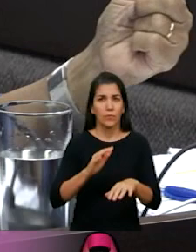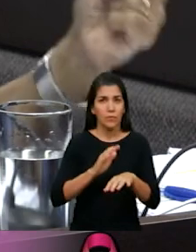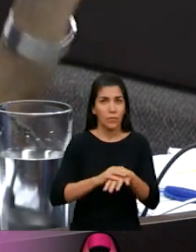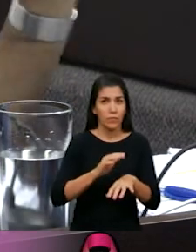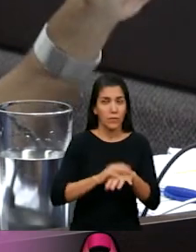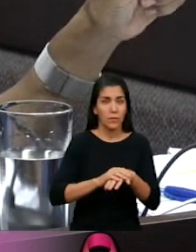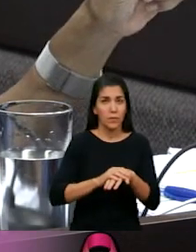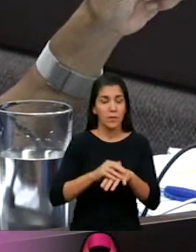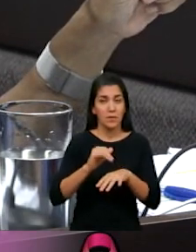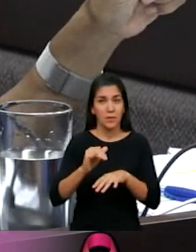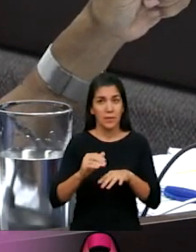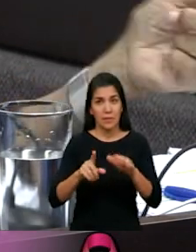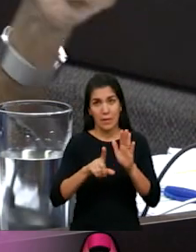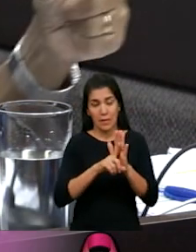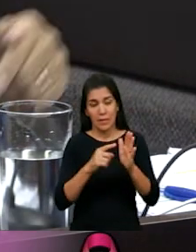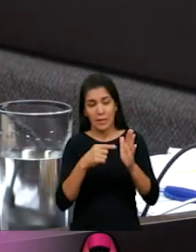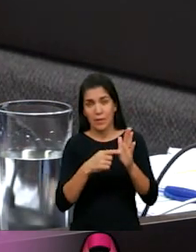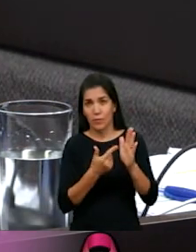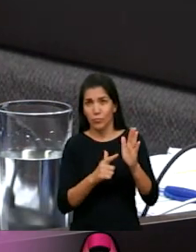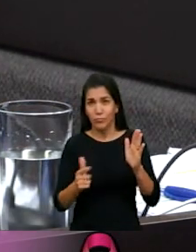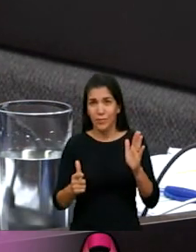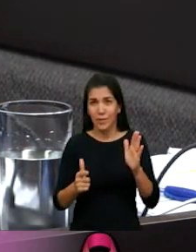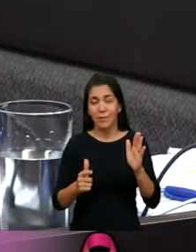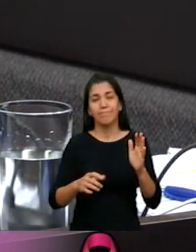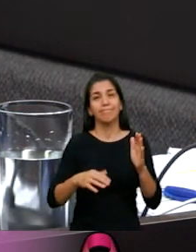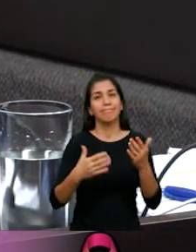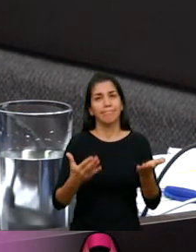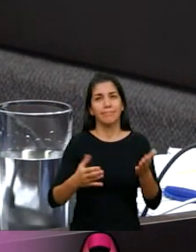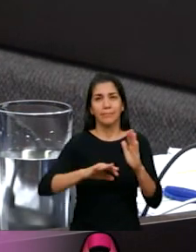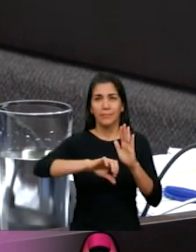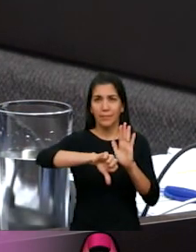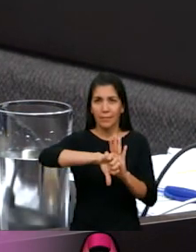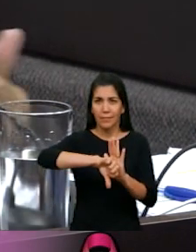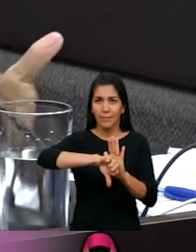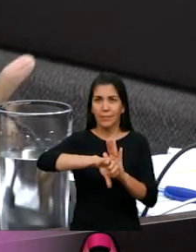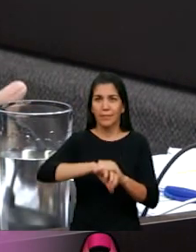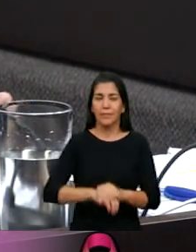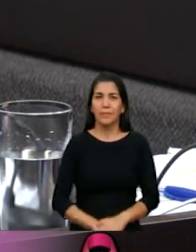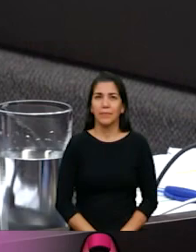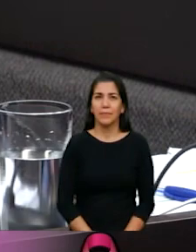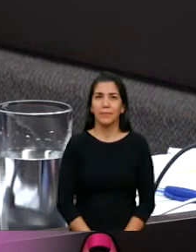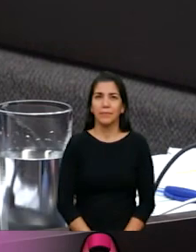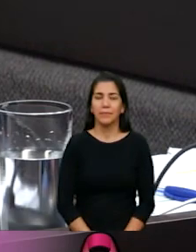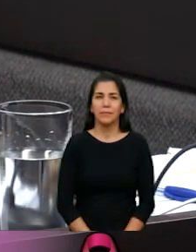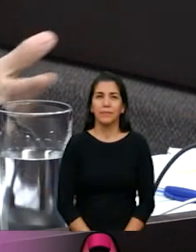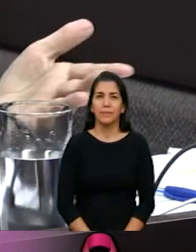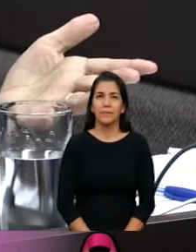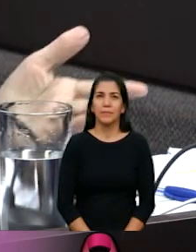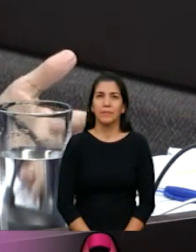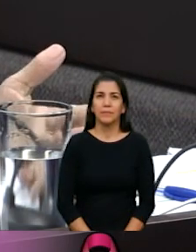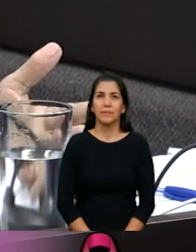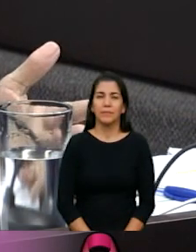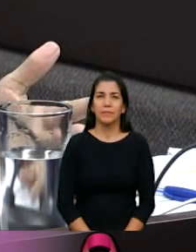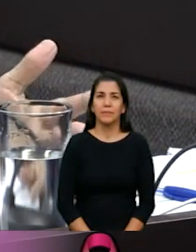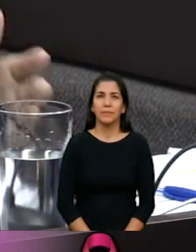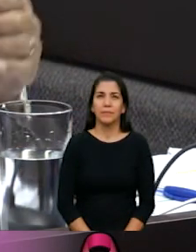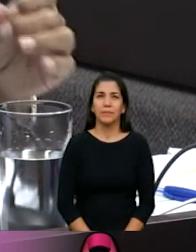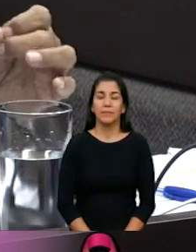esteja previsto expressamente da lei, é ilegal. Então, essa questão aflora